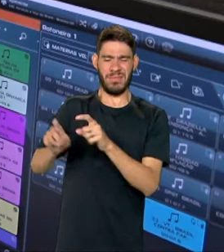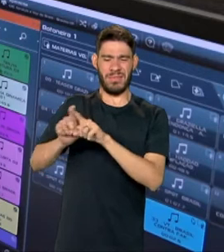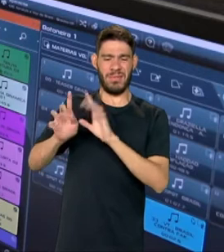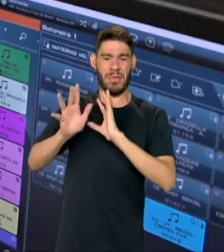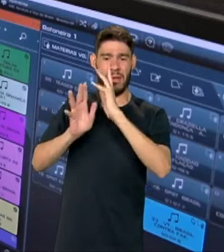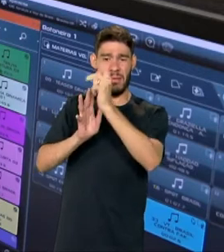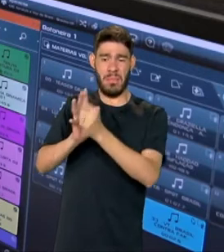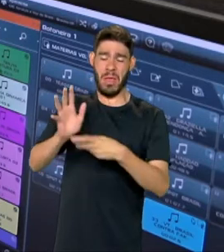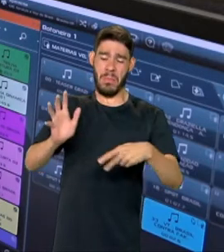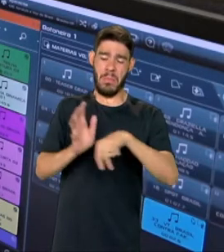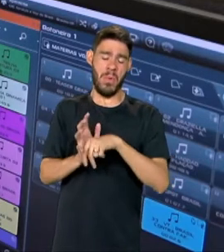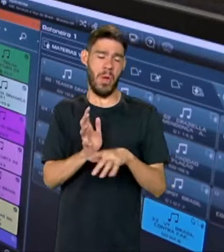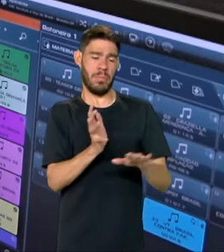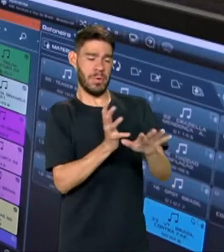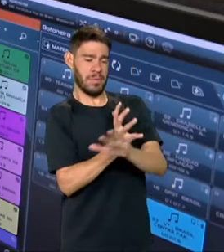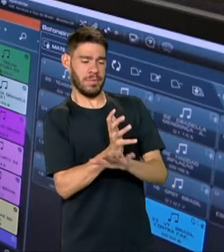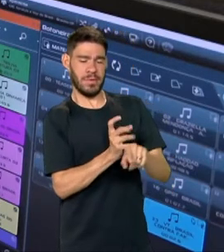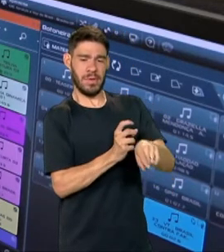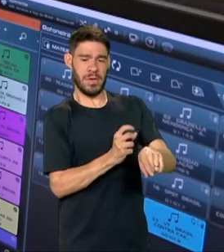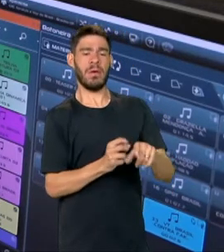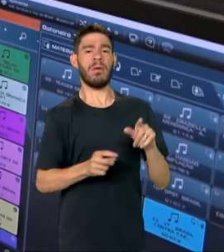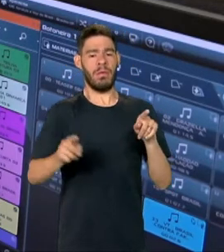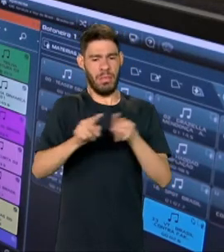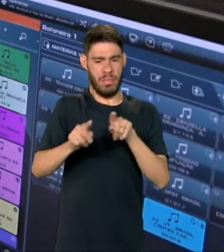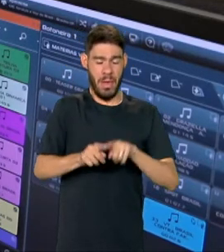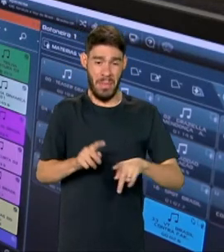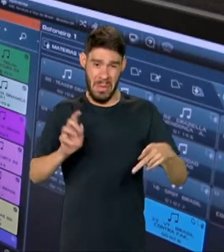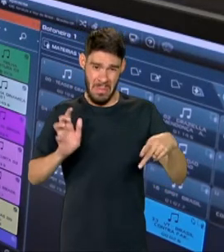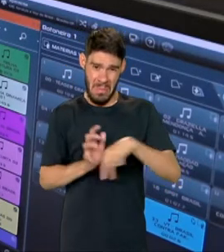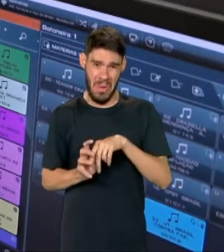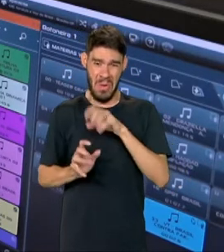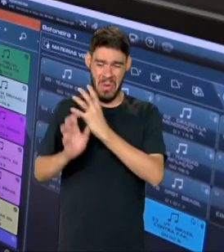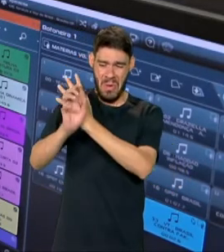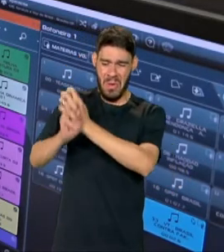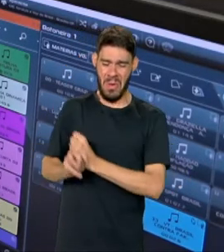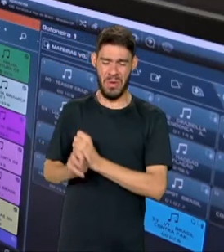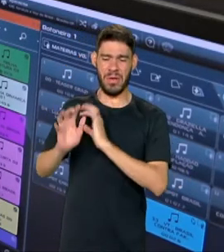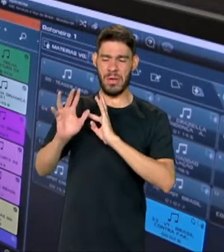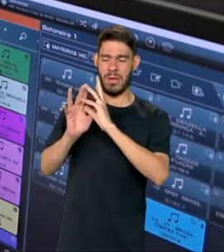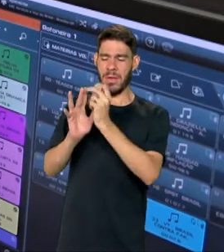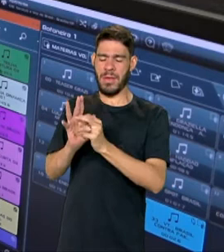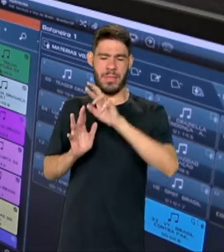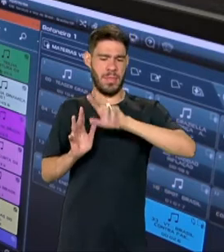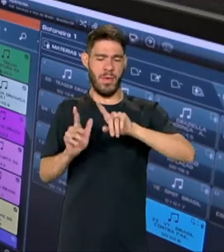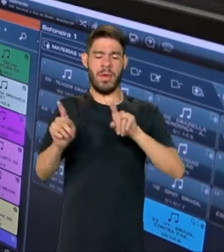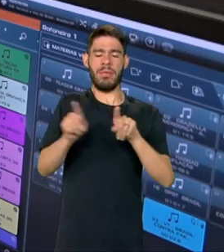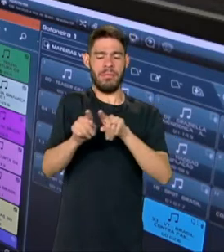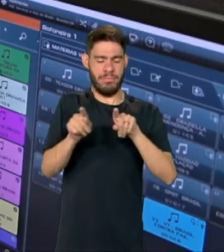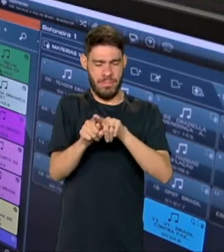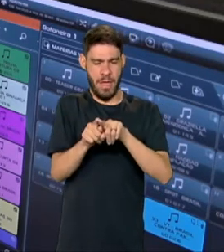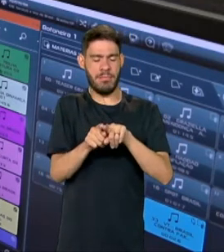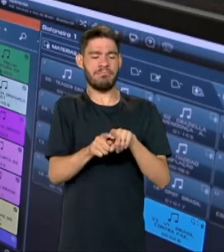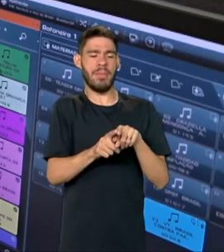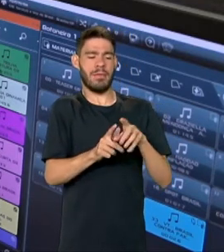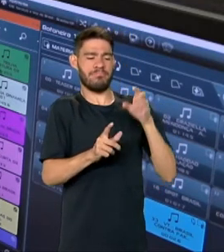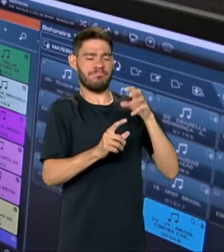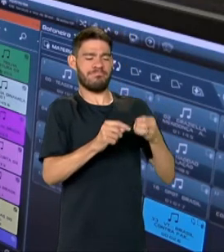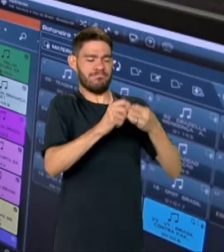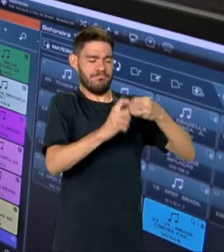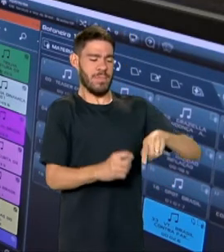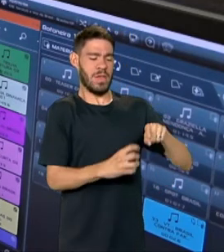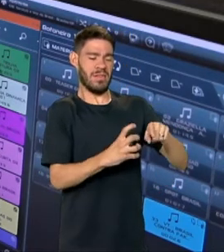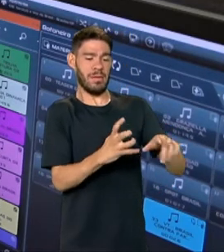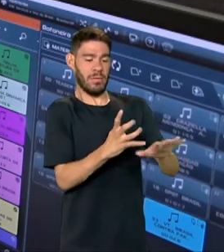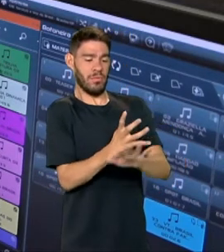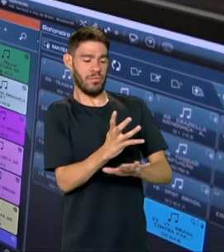também no próprio Pantanal. O desmatamento, ele não é exclusivo só do Cerrado e da Amazônia, ele também acabou implicando